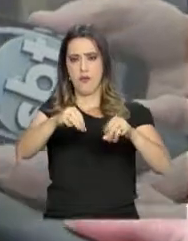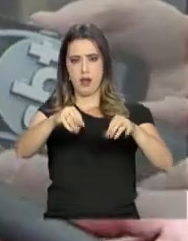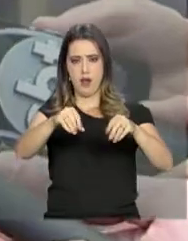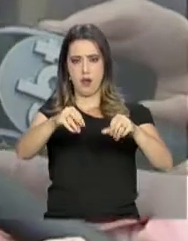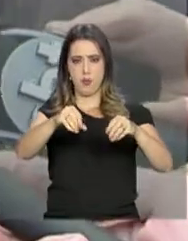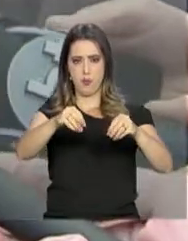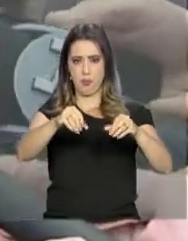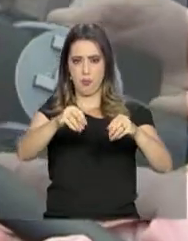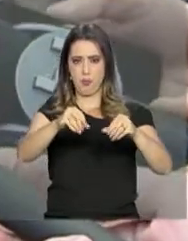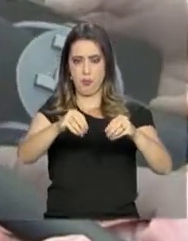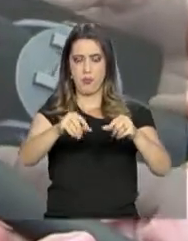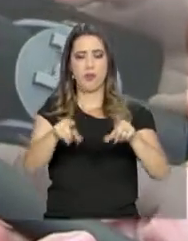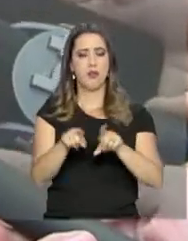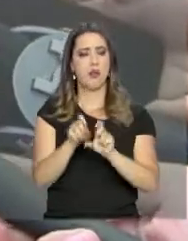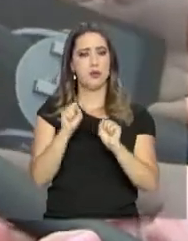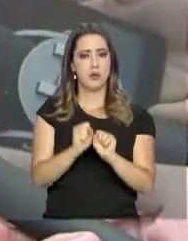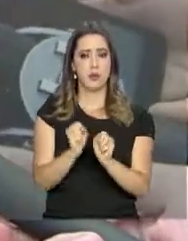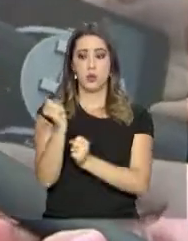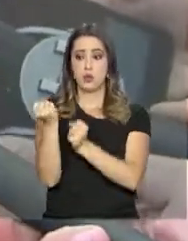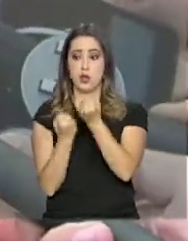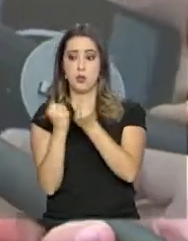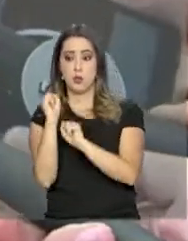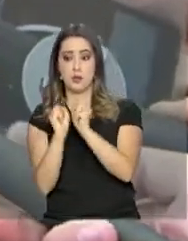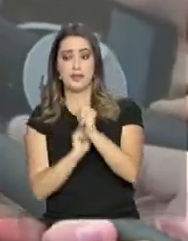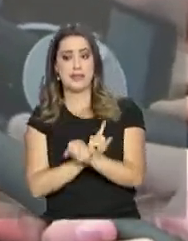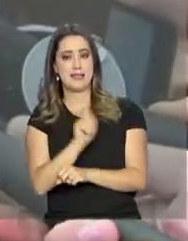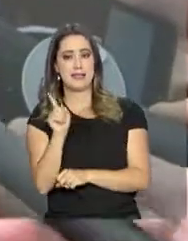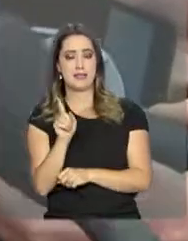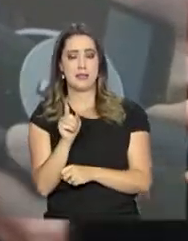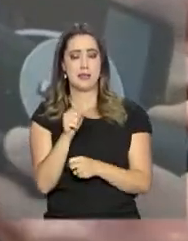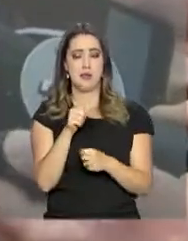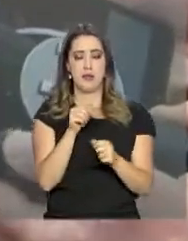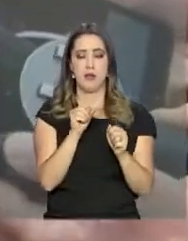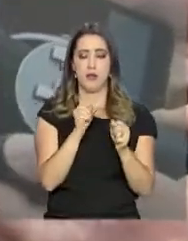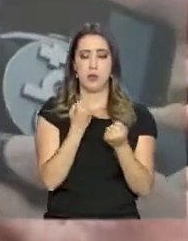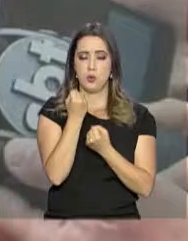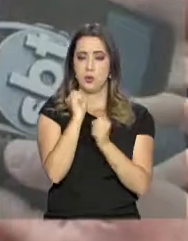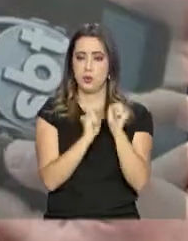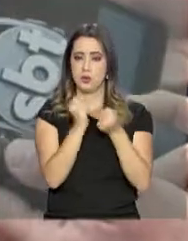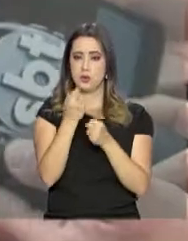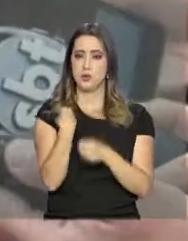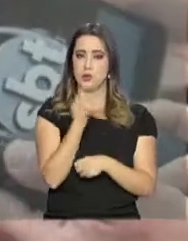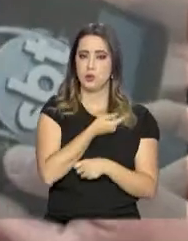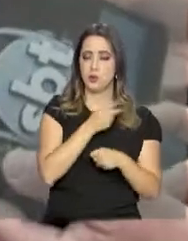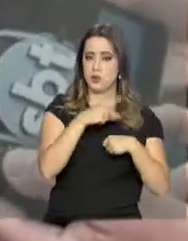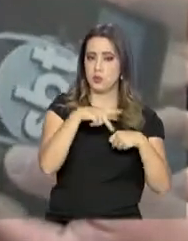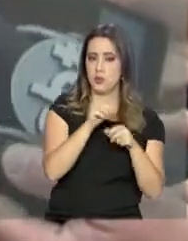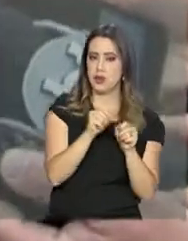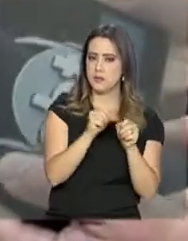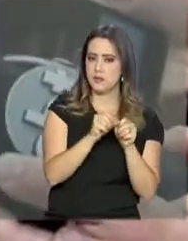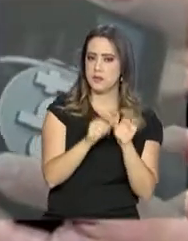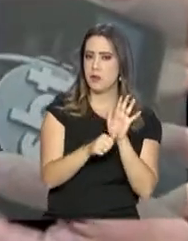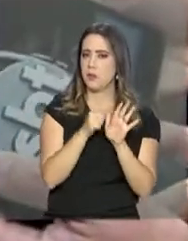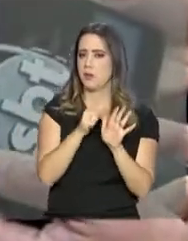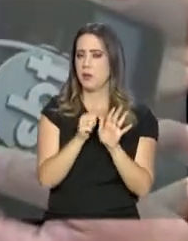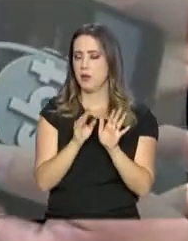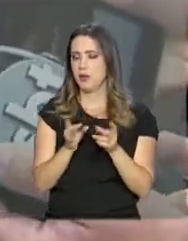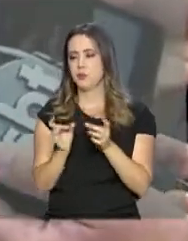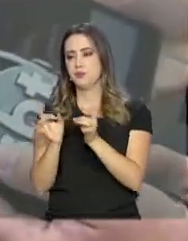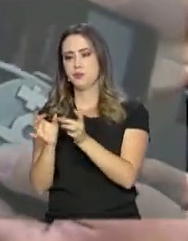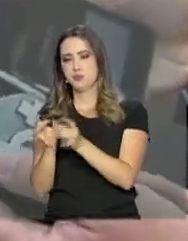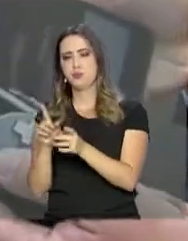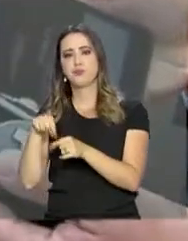naturalmente permite a industrialização no nosso país. E ele recebeu muito bem essas